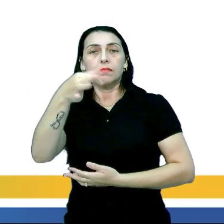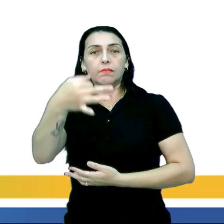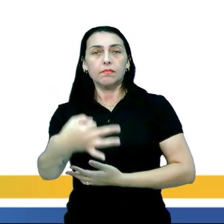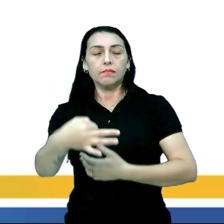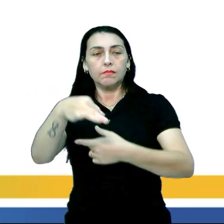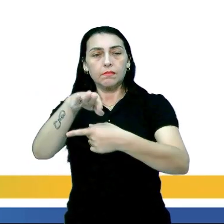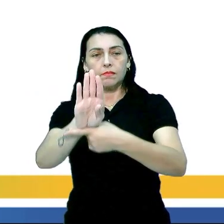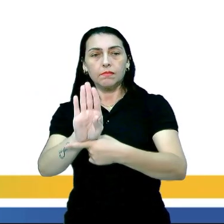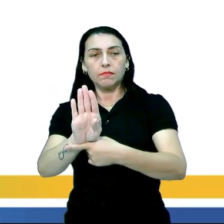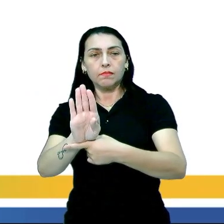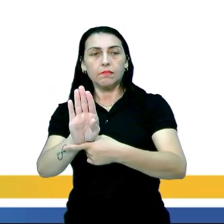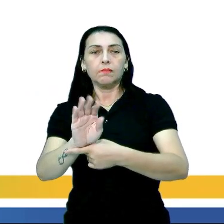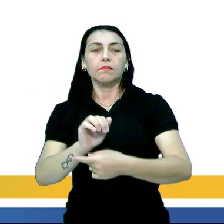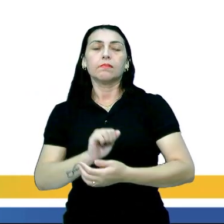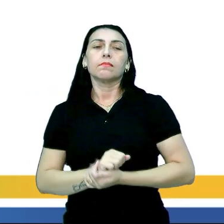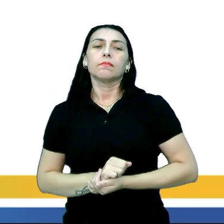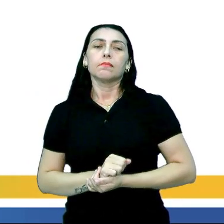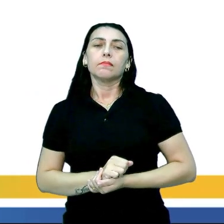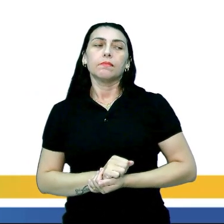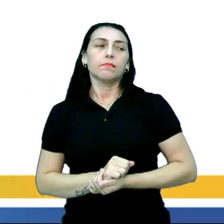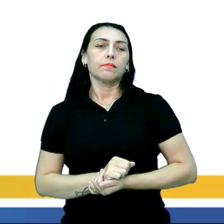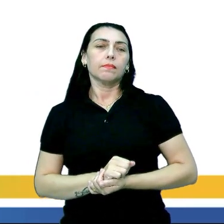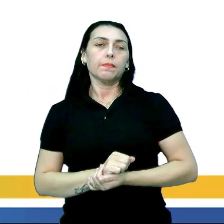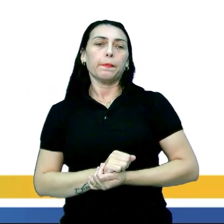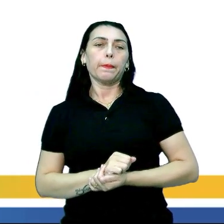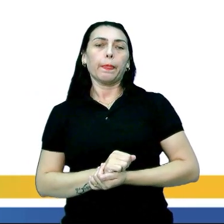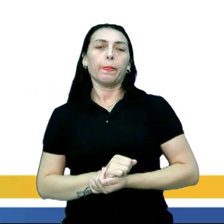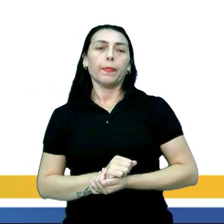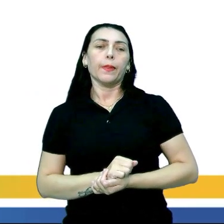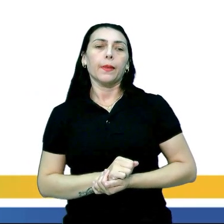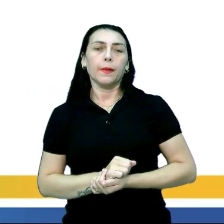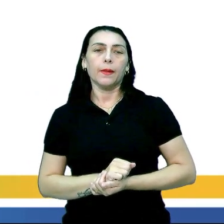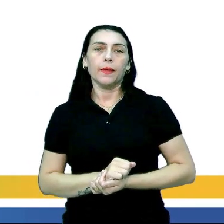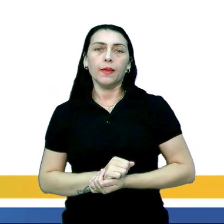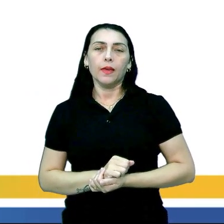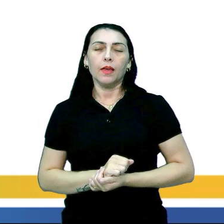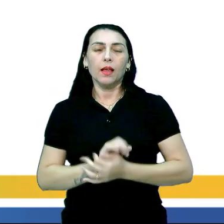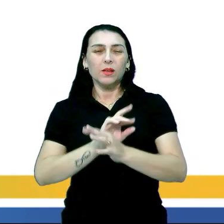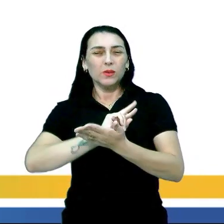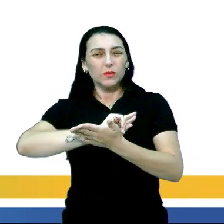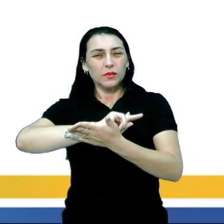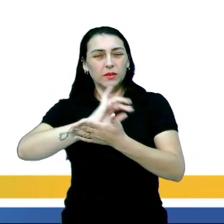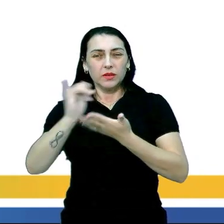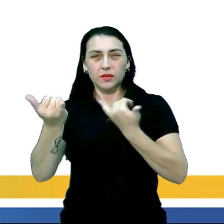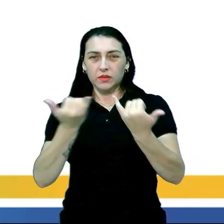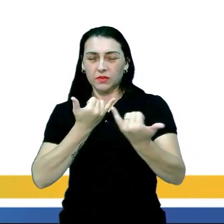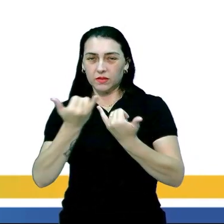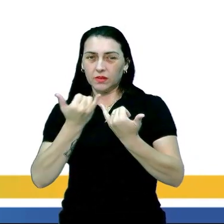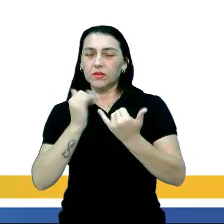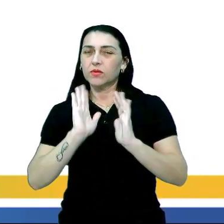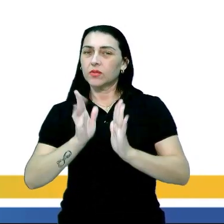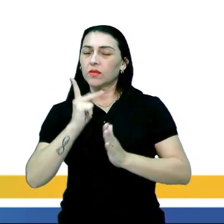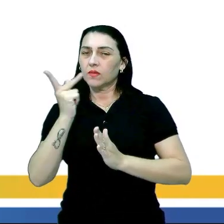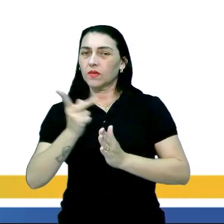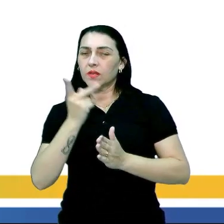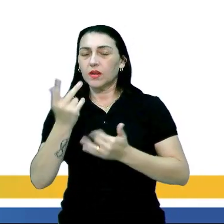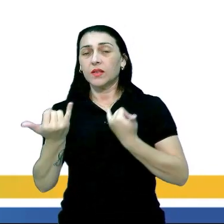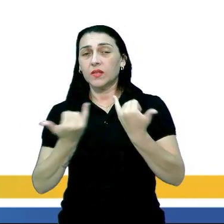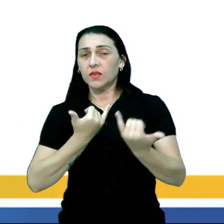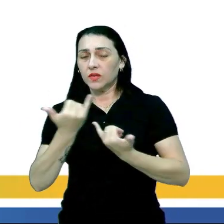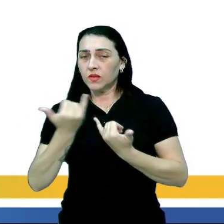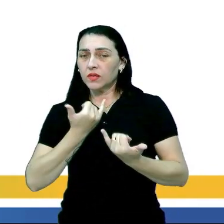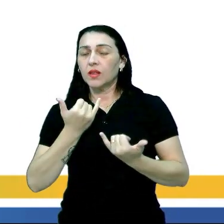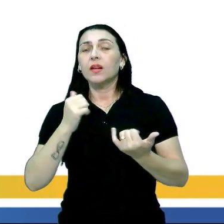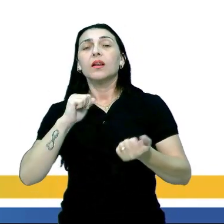que a alternativa correta é a letra B. Muitas informações e, como eu disse, muitas